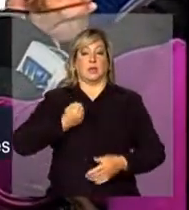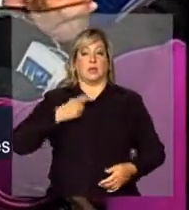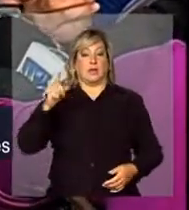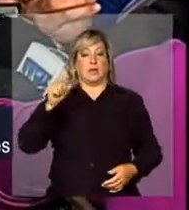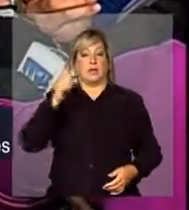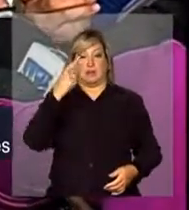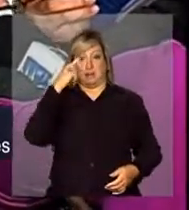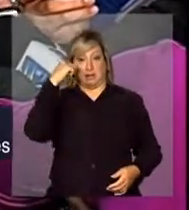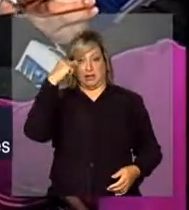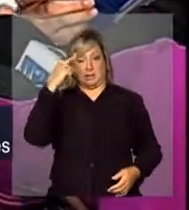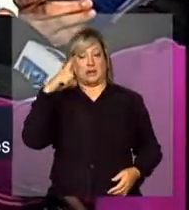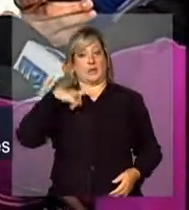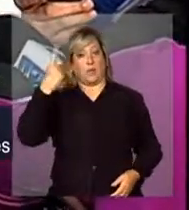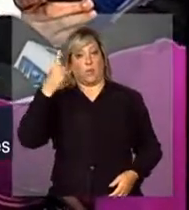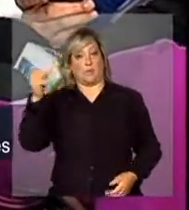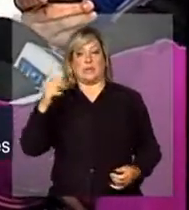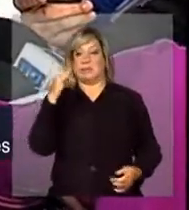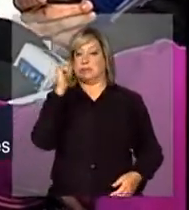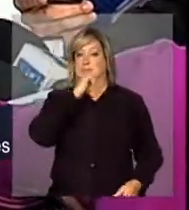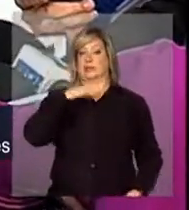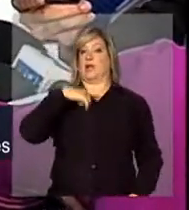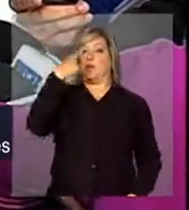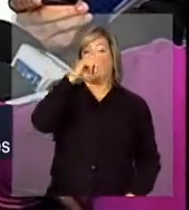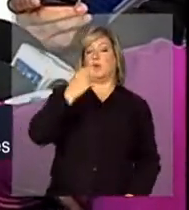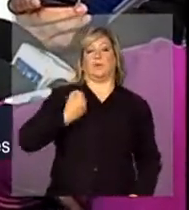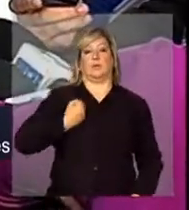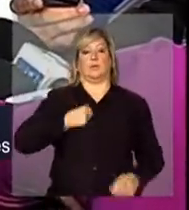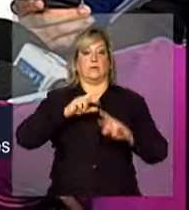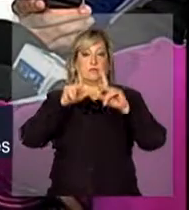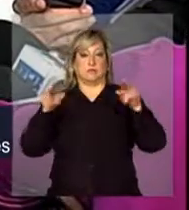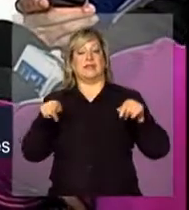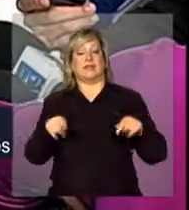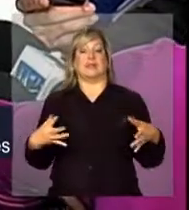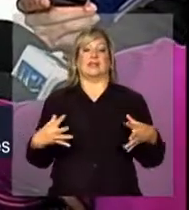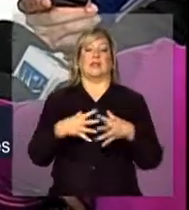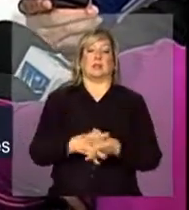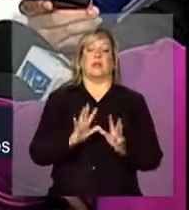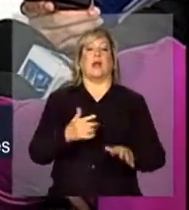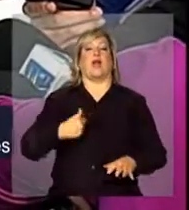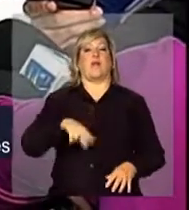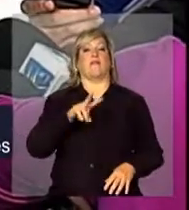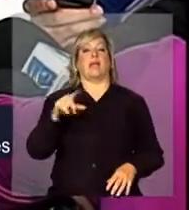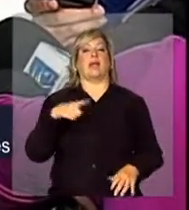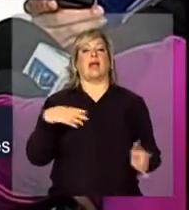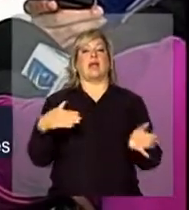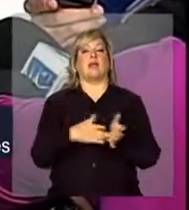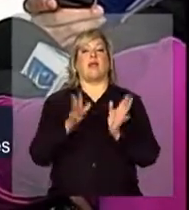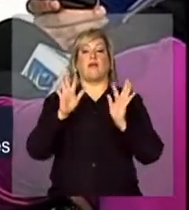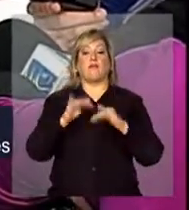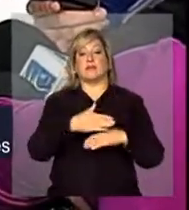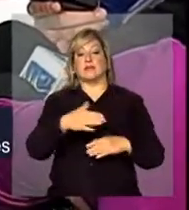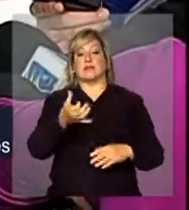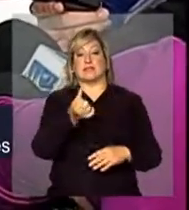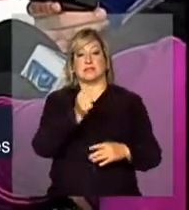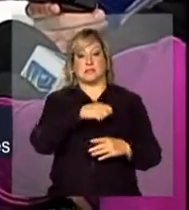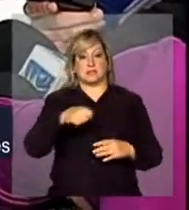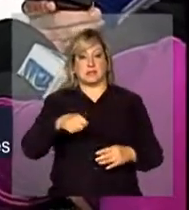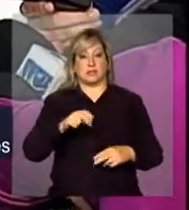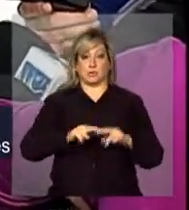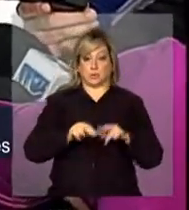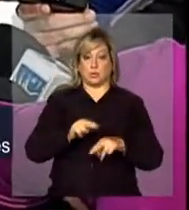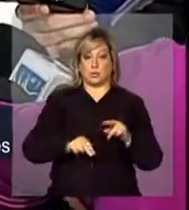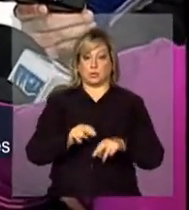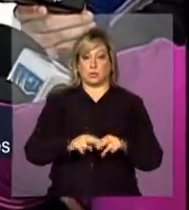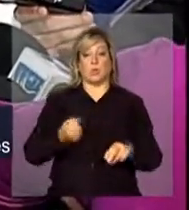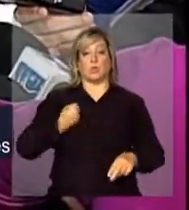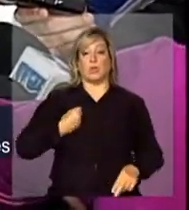um, na Itália tem outro, e na Espanha tem outro, que dificulta. Mas nós teremos até final do semestre, junho,